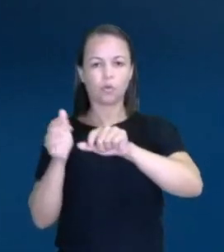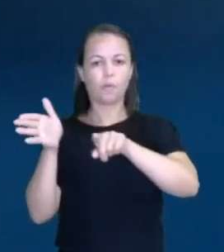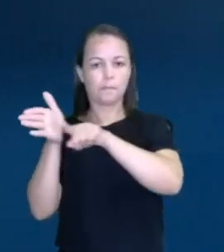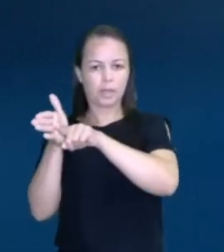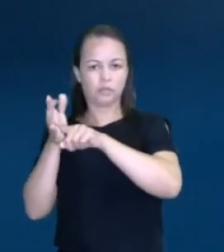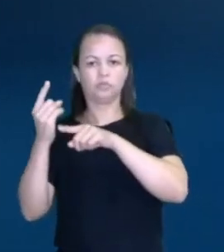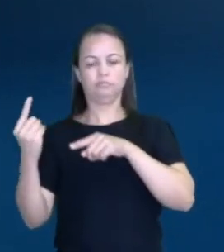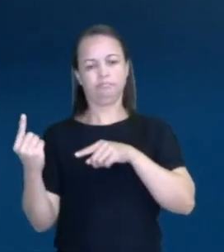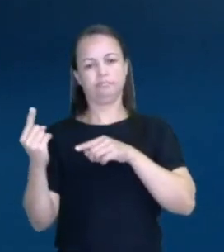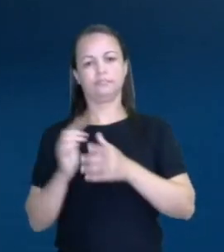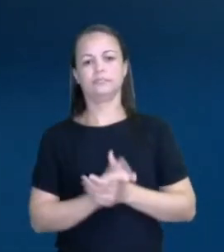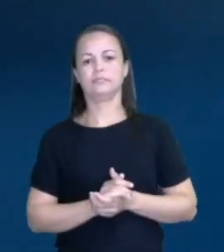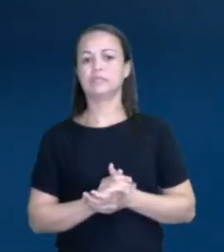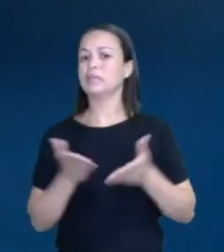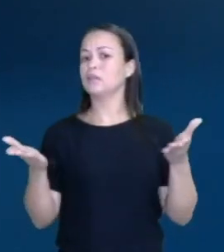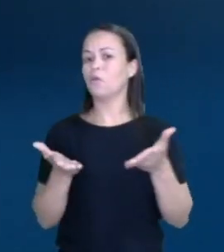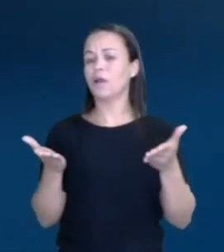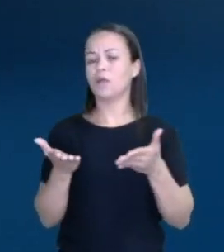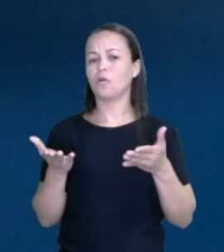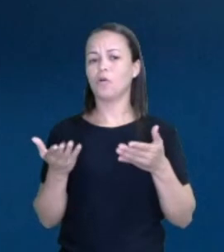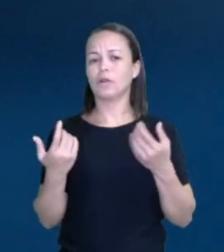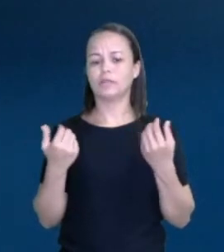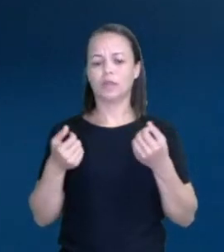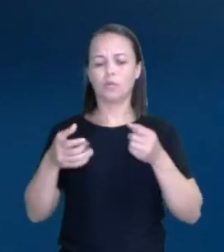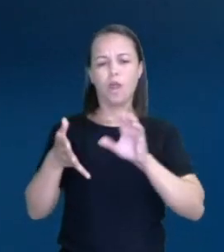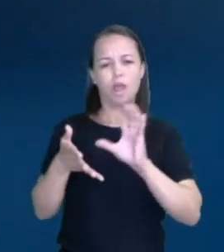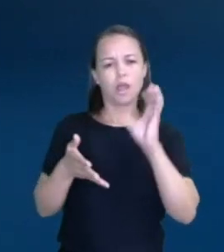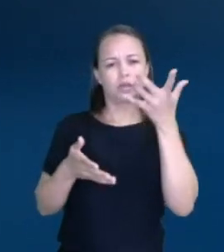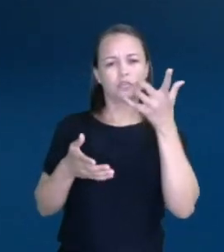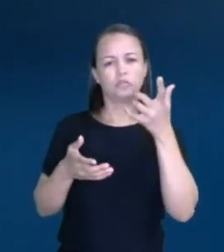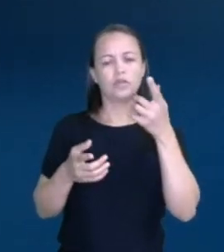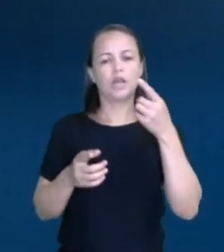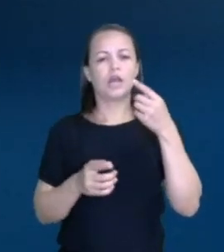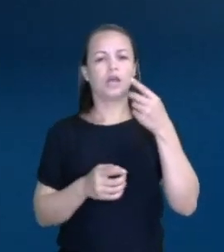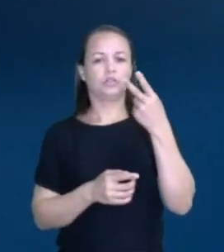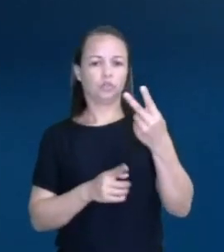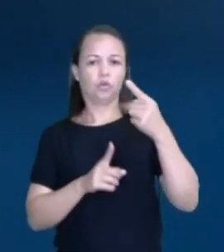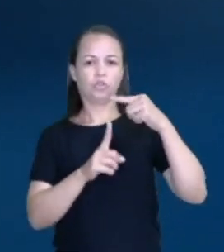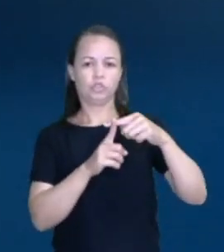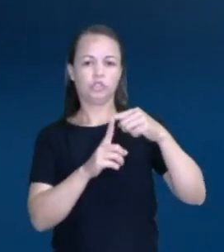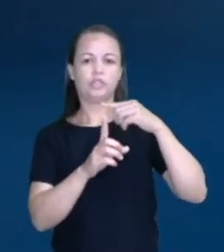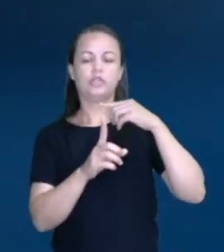E agora, o que é que eu tenho aqui? Ó? Uma expressãozinha para resolver. 2x mais 2x,